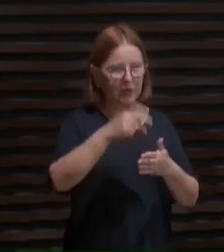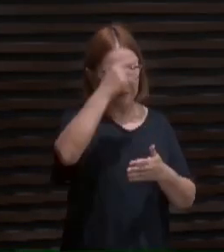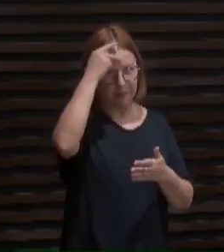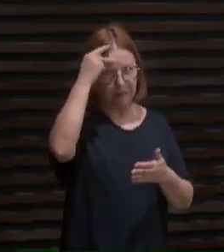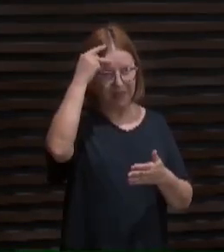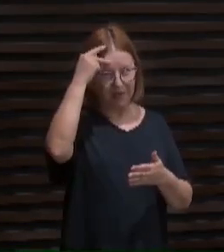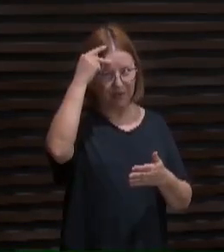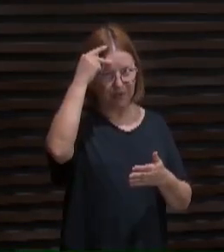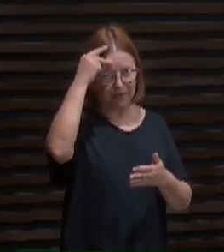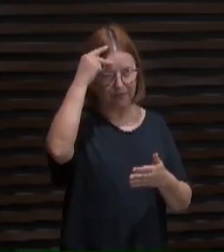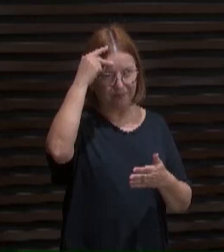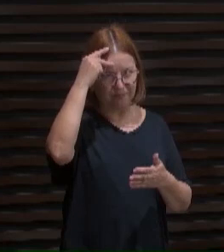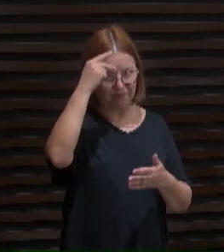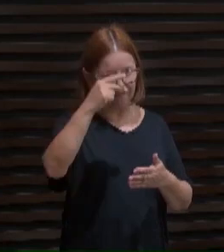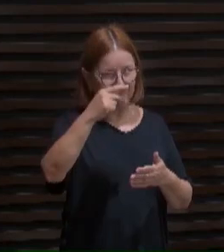em madeiro.